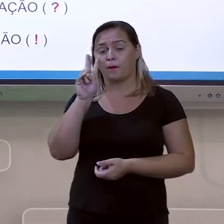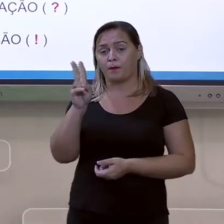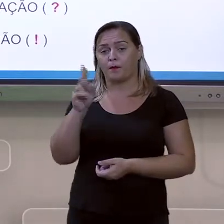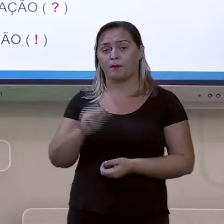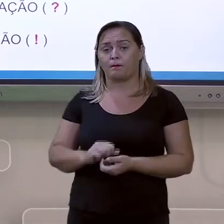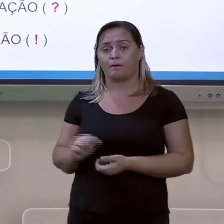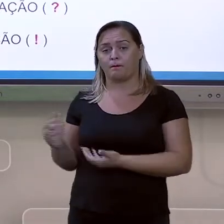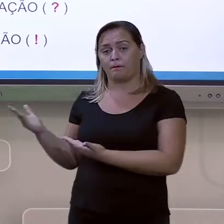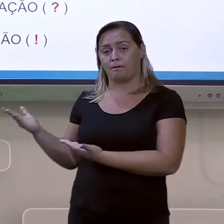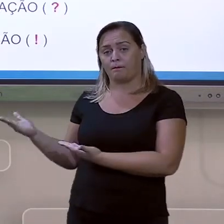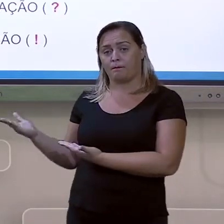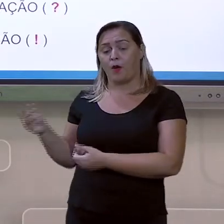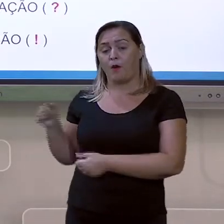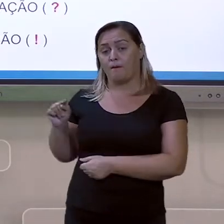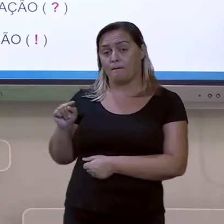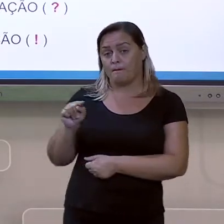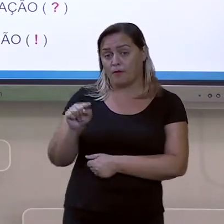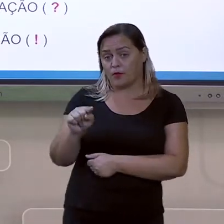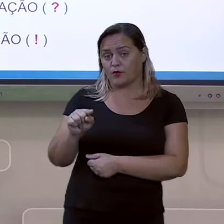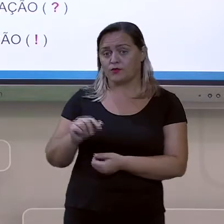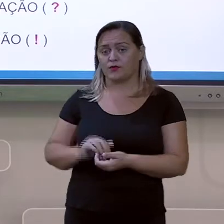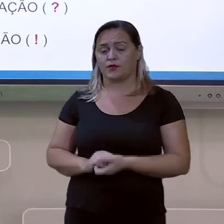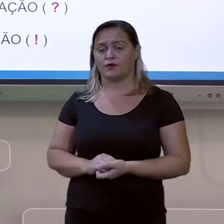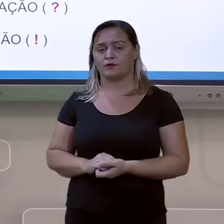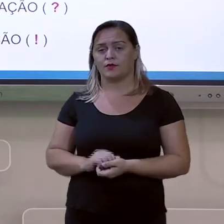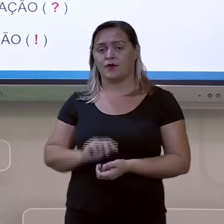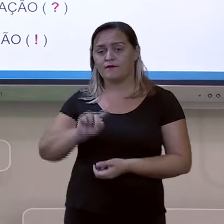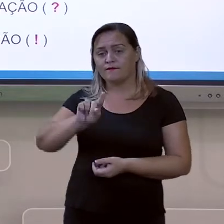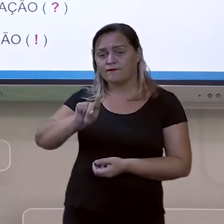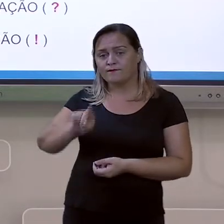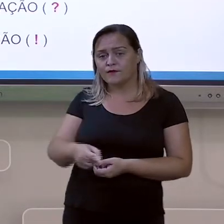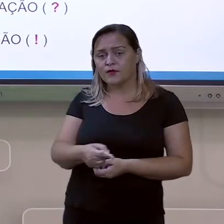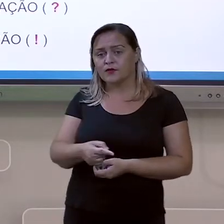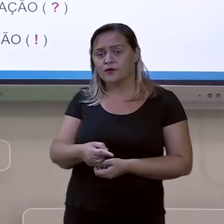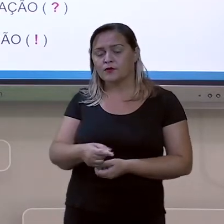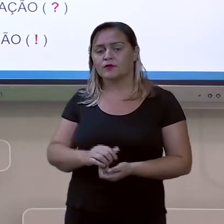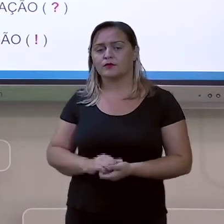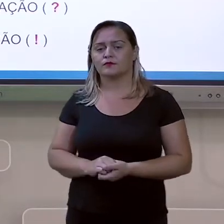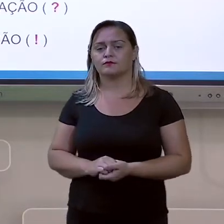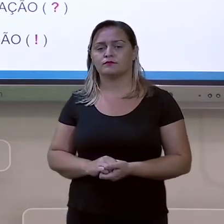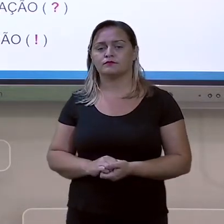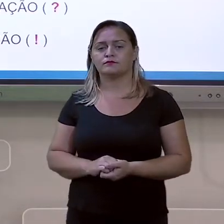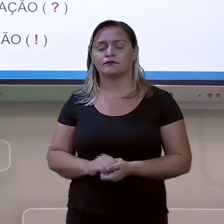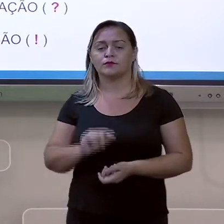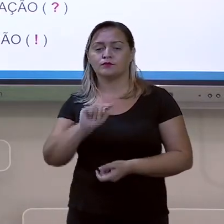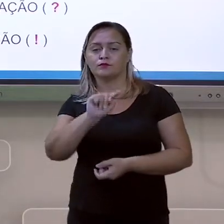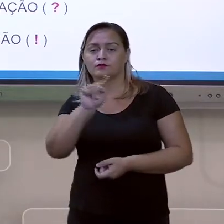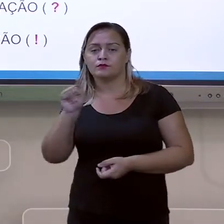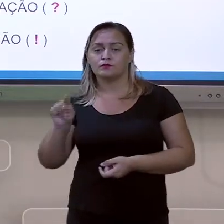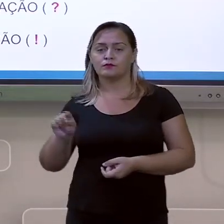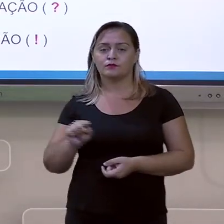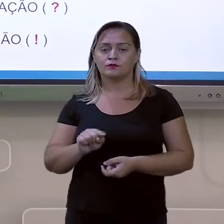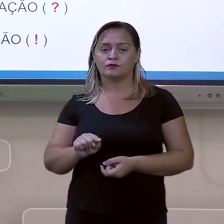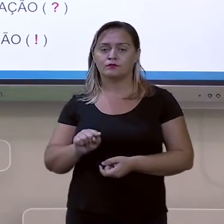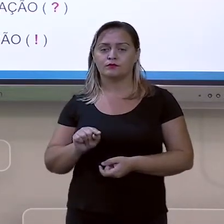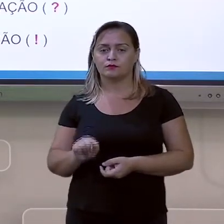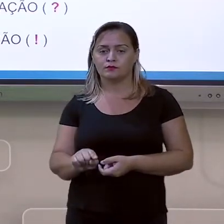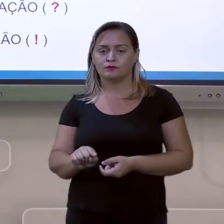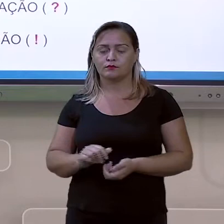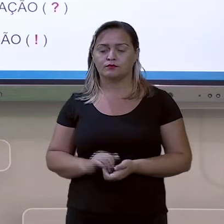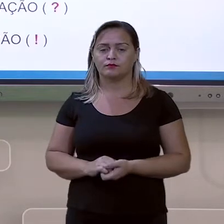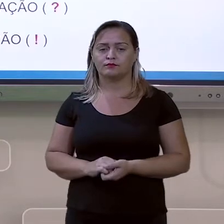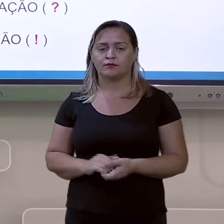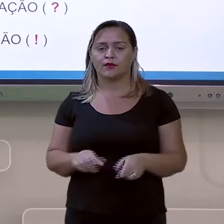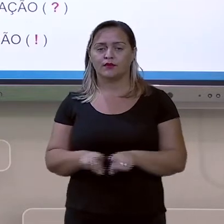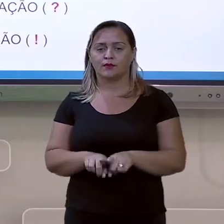final, nós temos a vírgula, nós temos o ponto de interrogação e nós